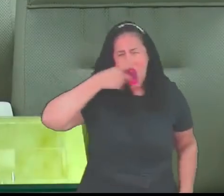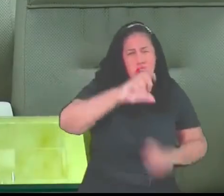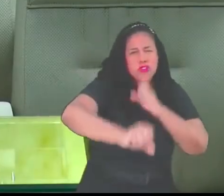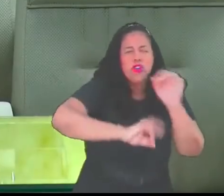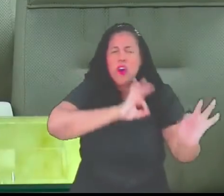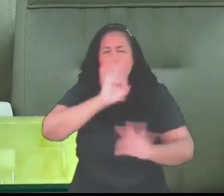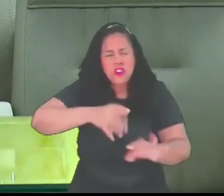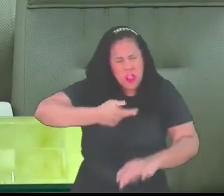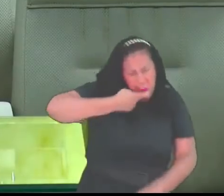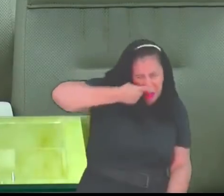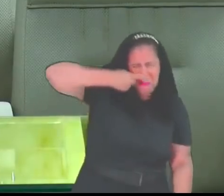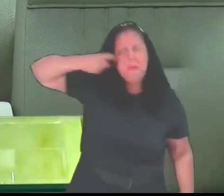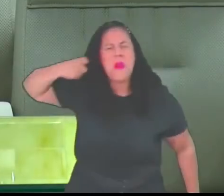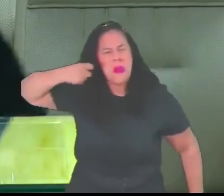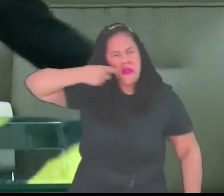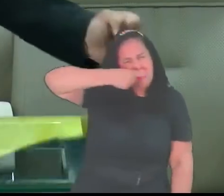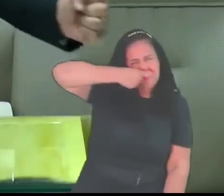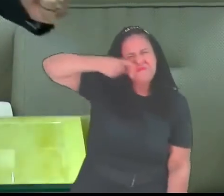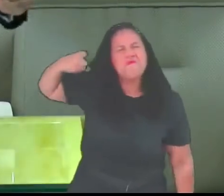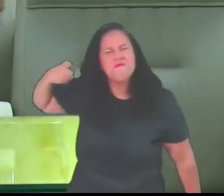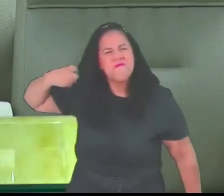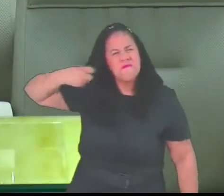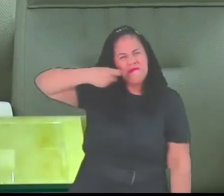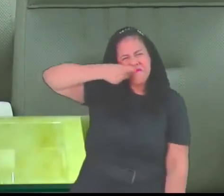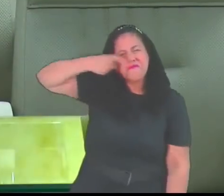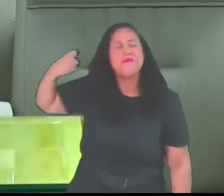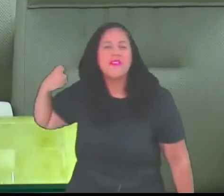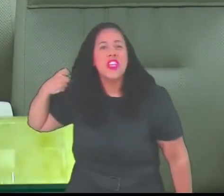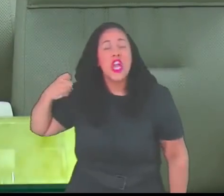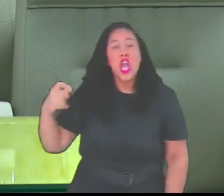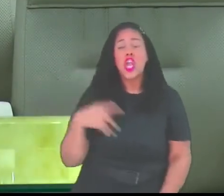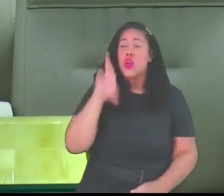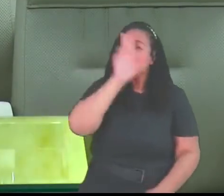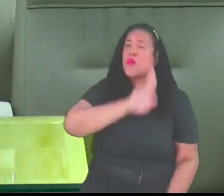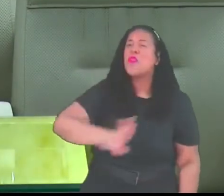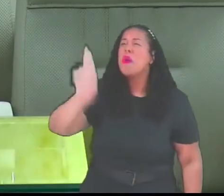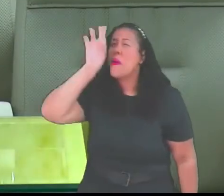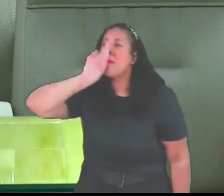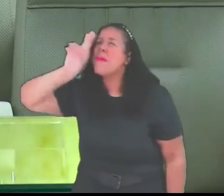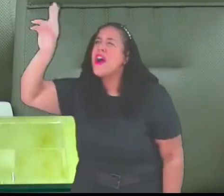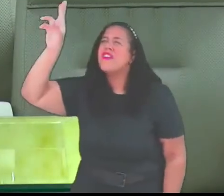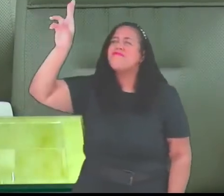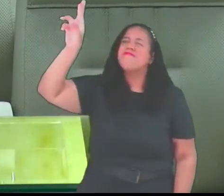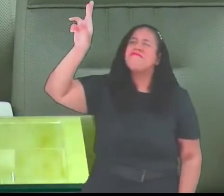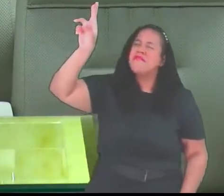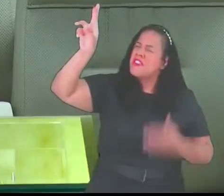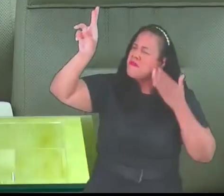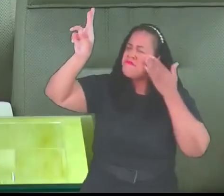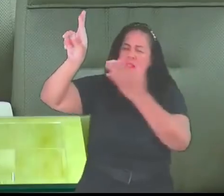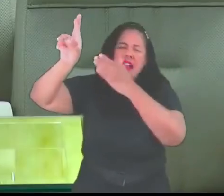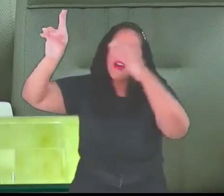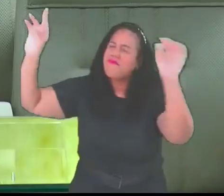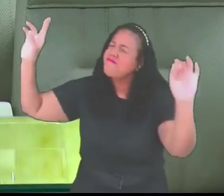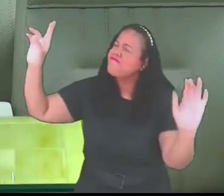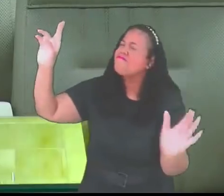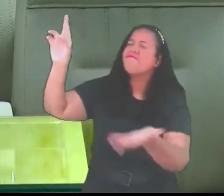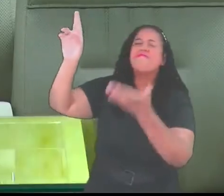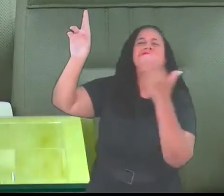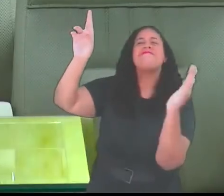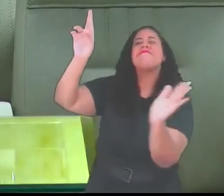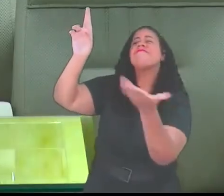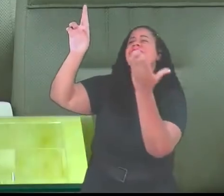e vai puxar, vai puxar, vai puxar, e o nome do nosso Deus será